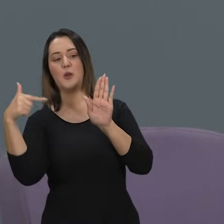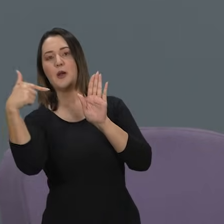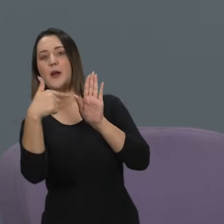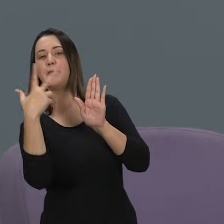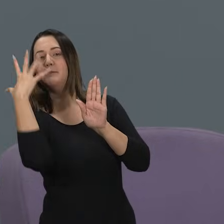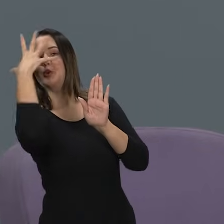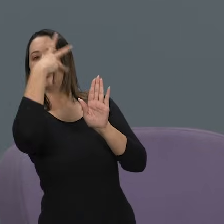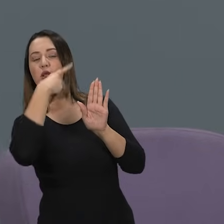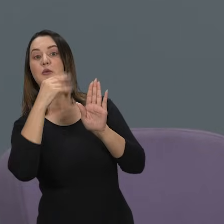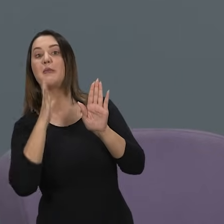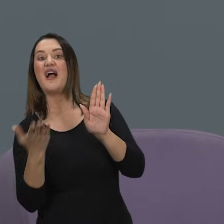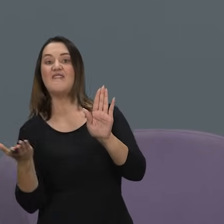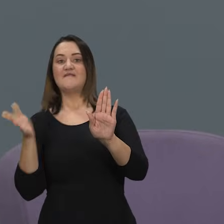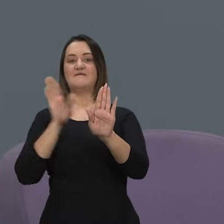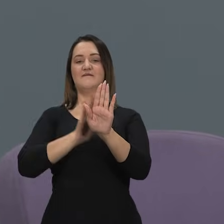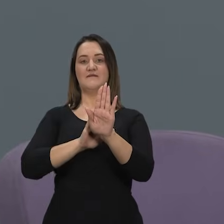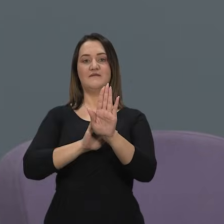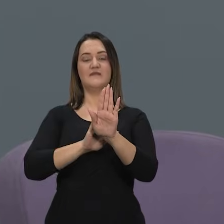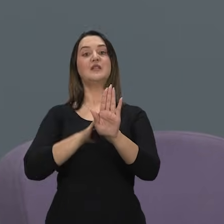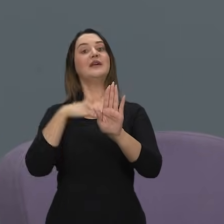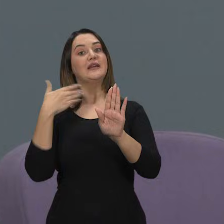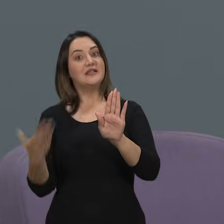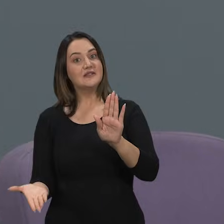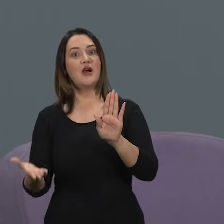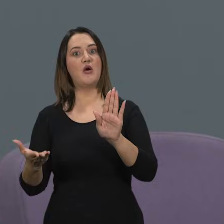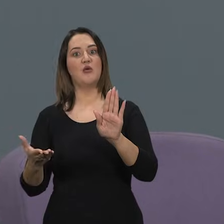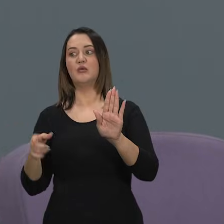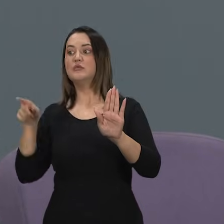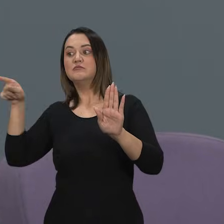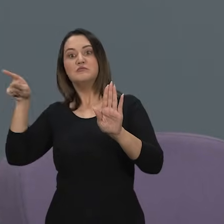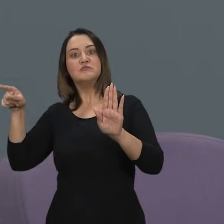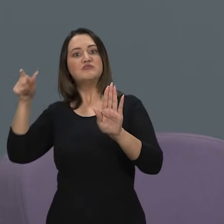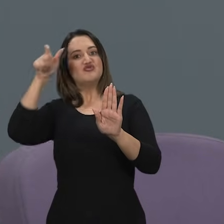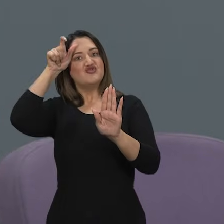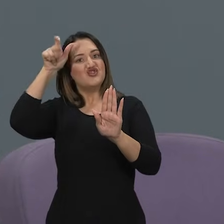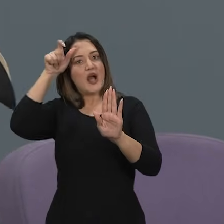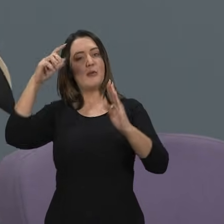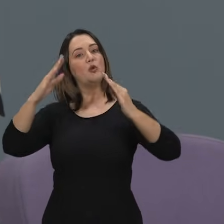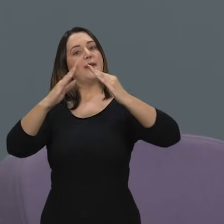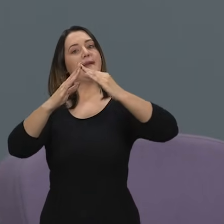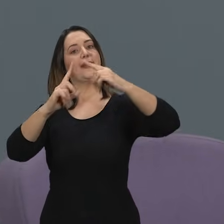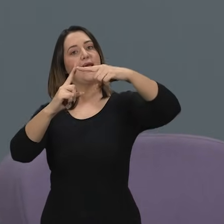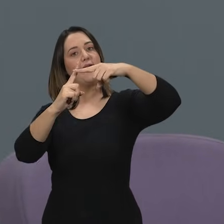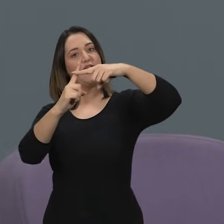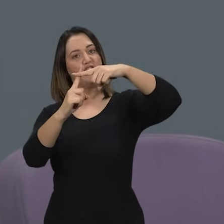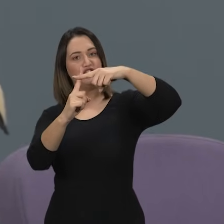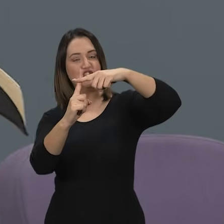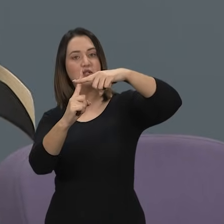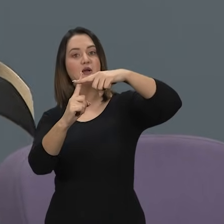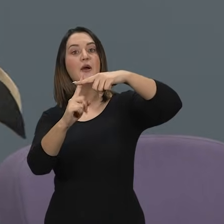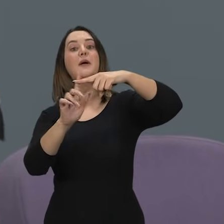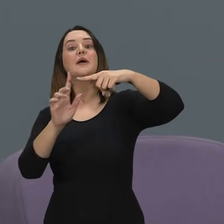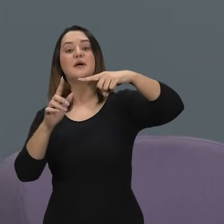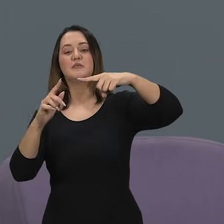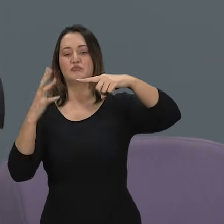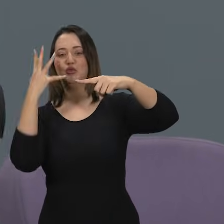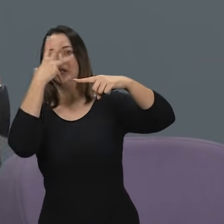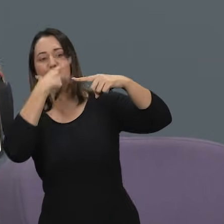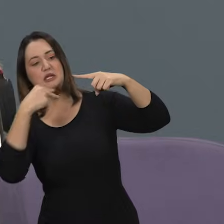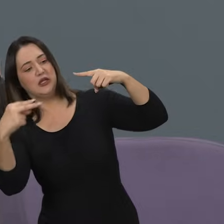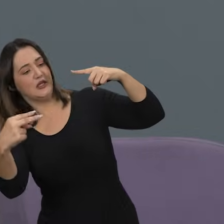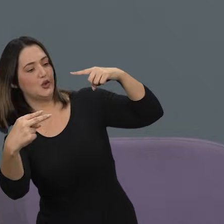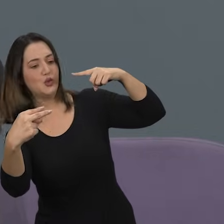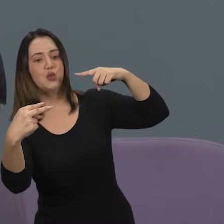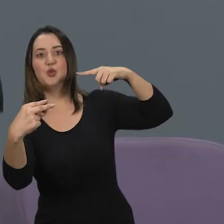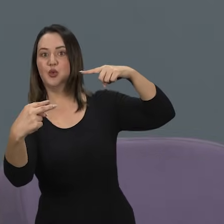uma maquiagem, usa uma aparência para que atrás disso ele pudesse trabalhar, ou seja, alguém